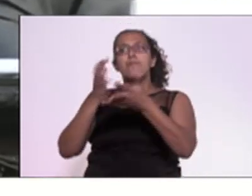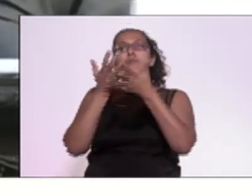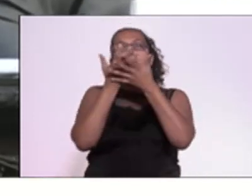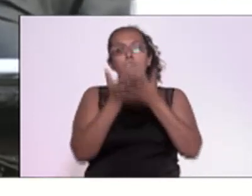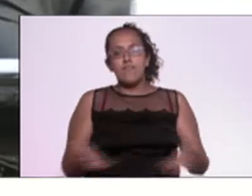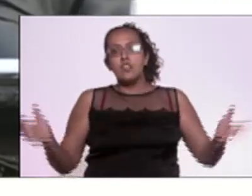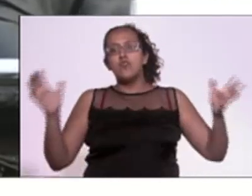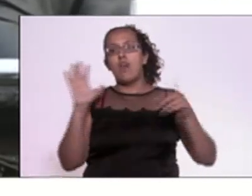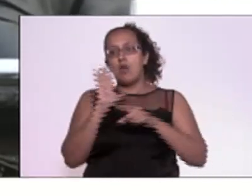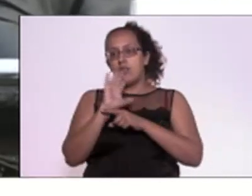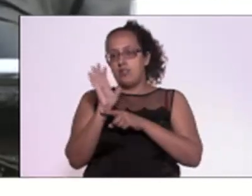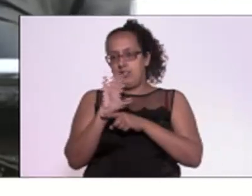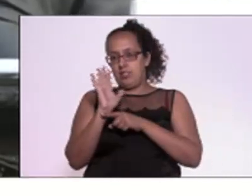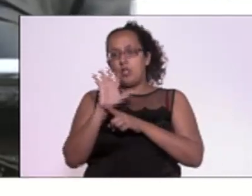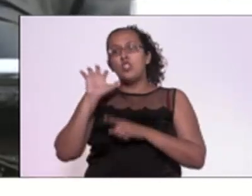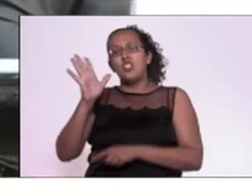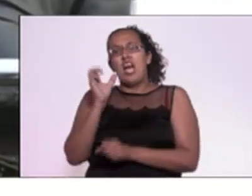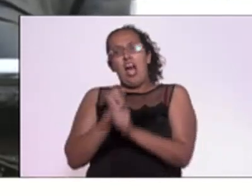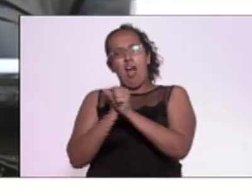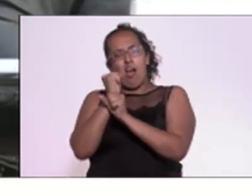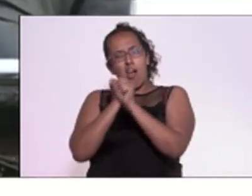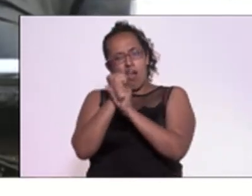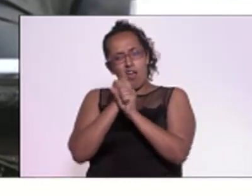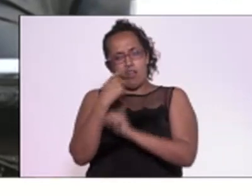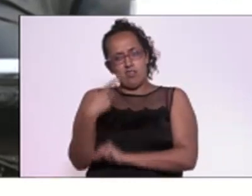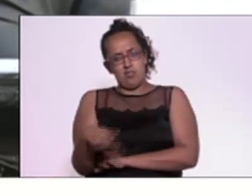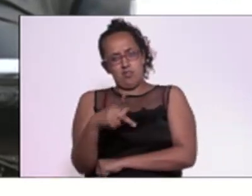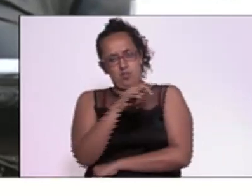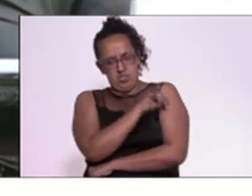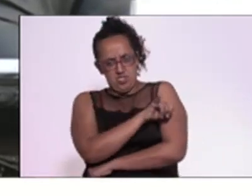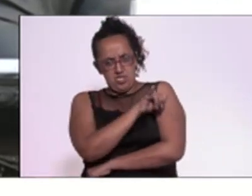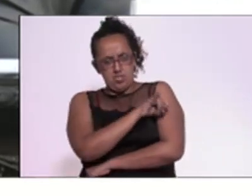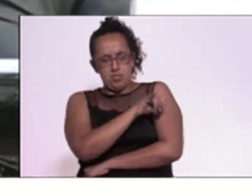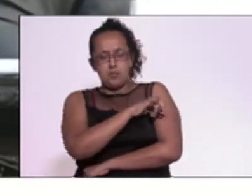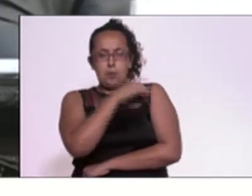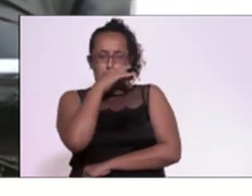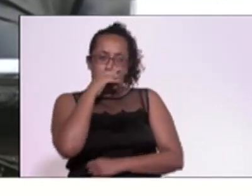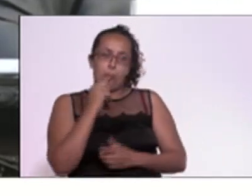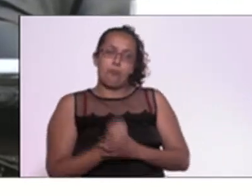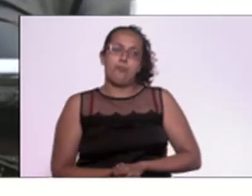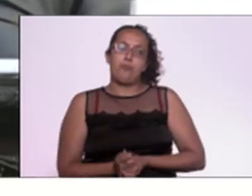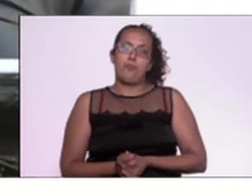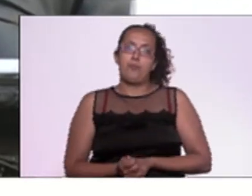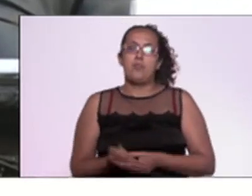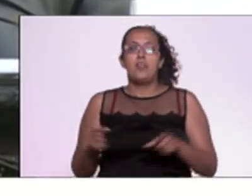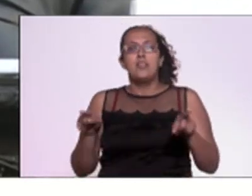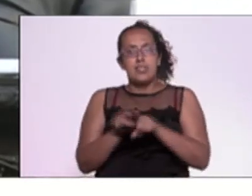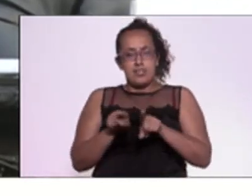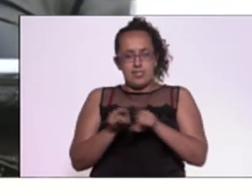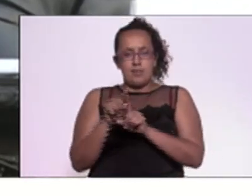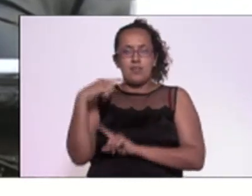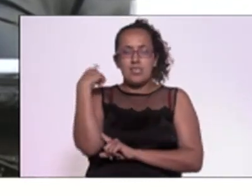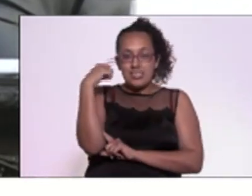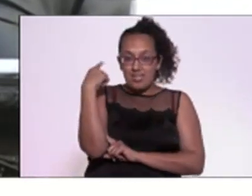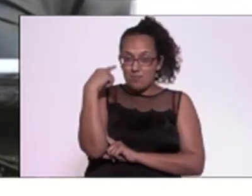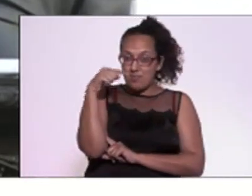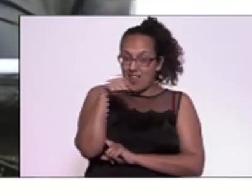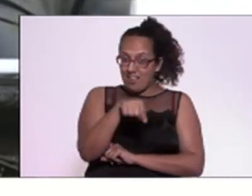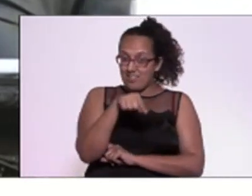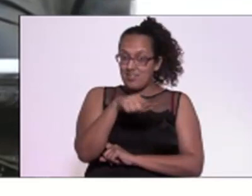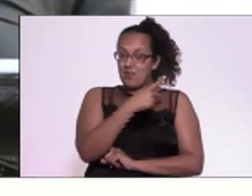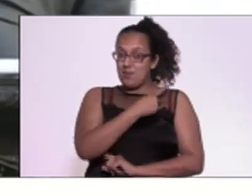contar uma coisa. O cara, quando é empreendedor, acho que ele é desde criança. A pessoa nasce para o que é, né? Adailton, não me lembro, não sei se você